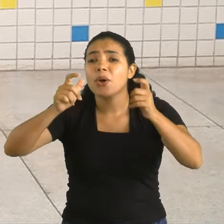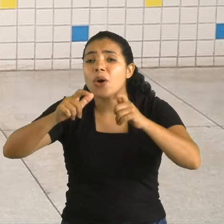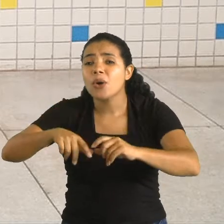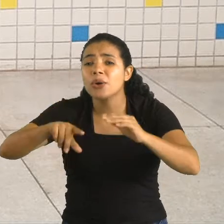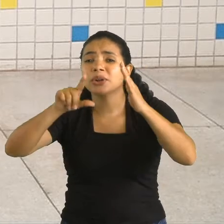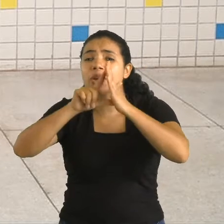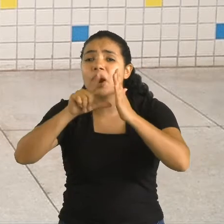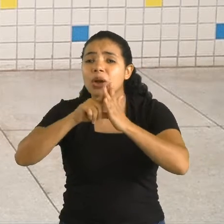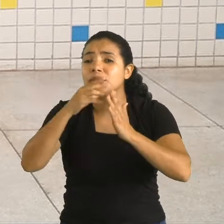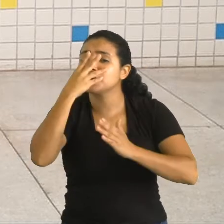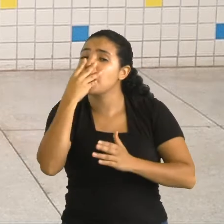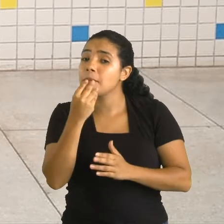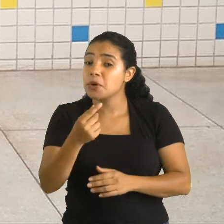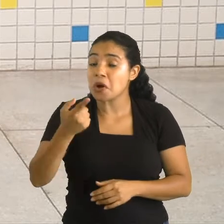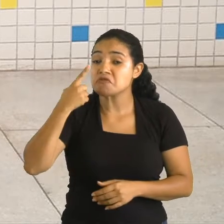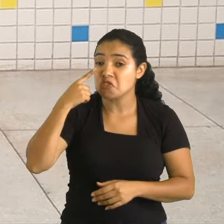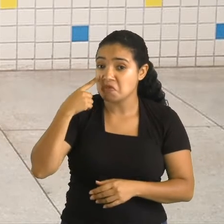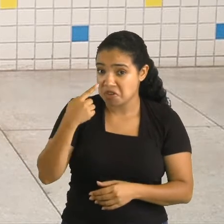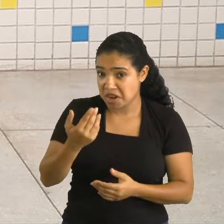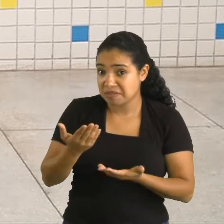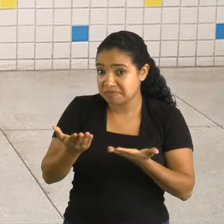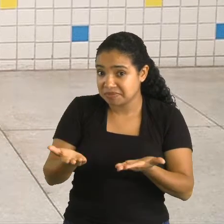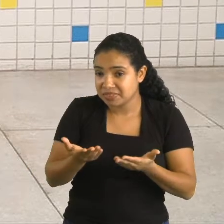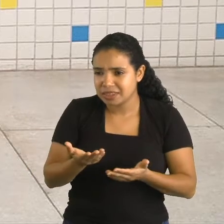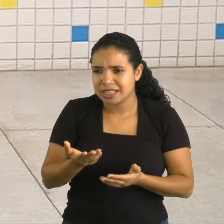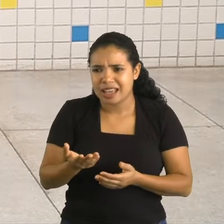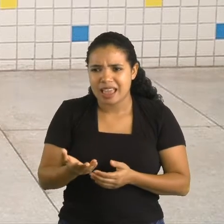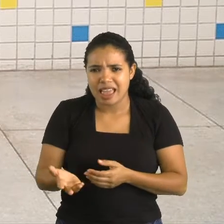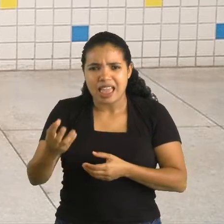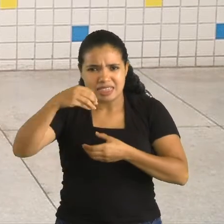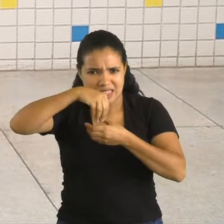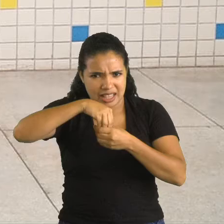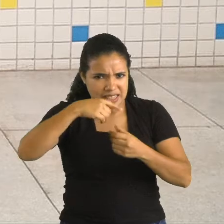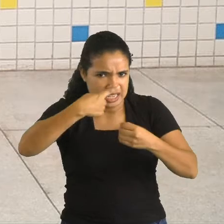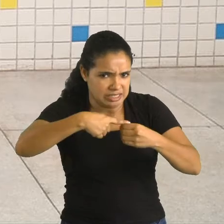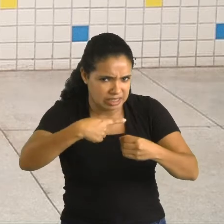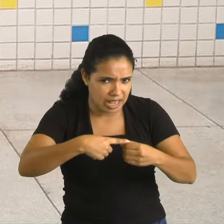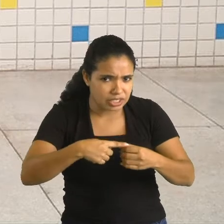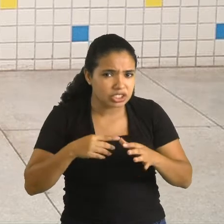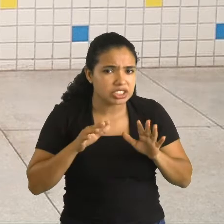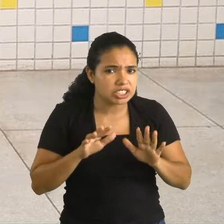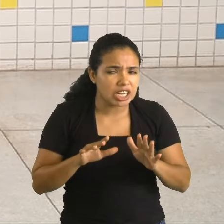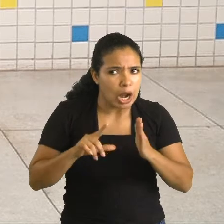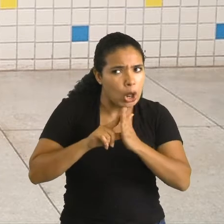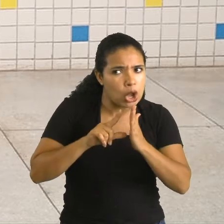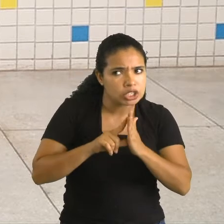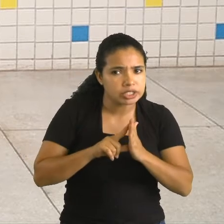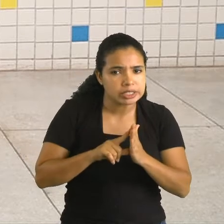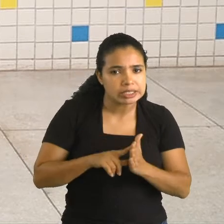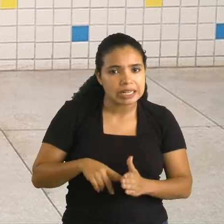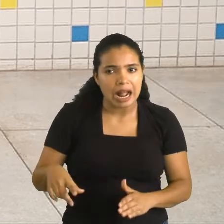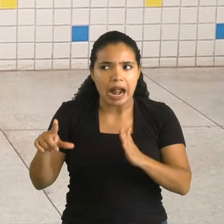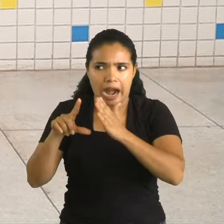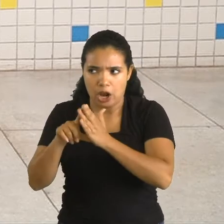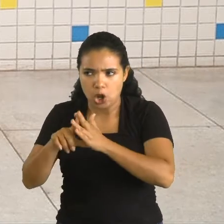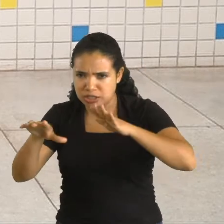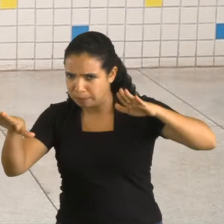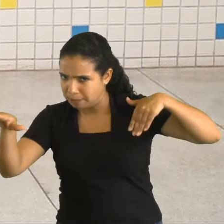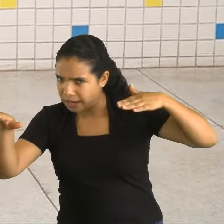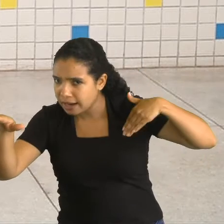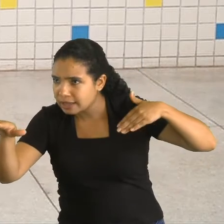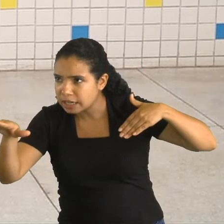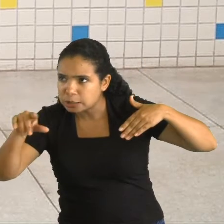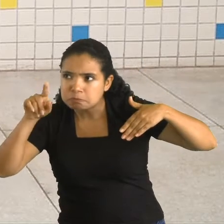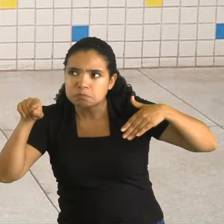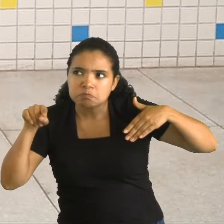Dona Raposa? Vamos ver então? Será que ficava na cidade? Será que ficava numa praia?